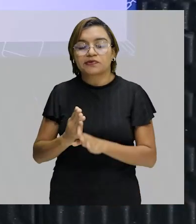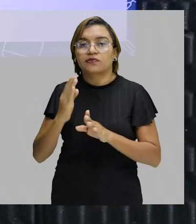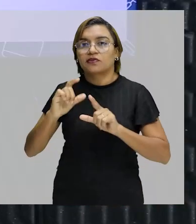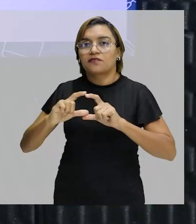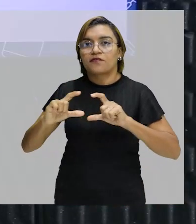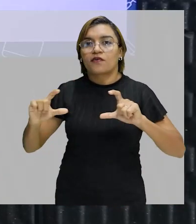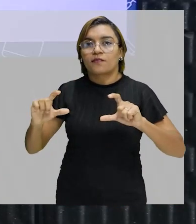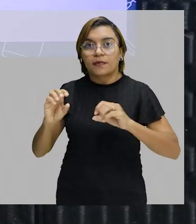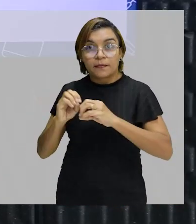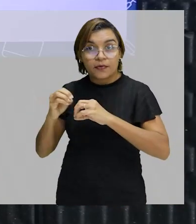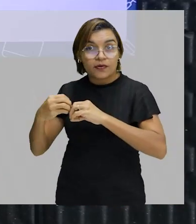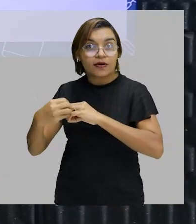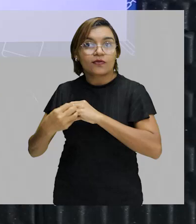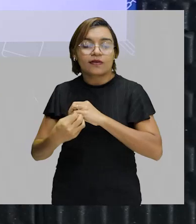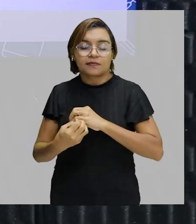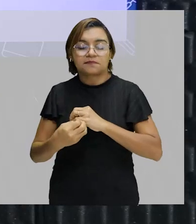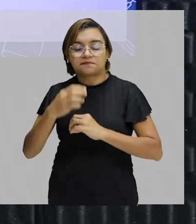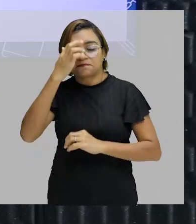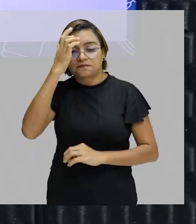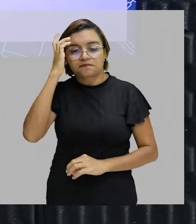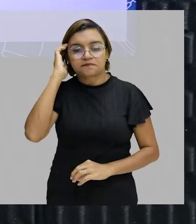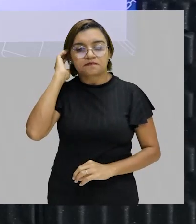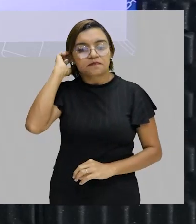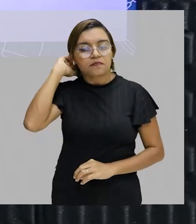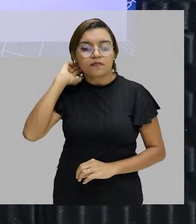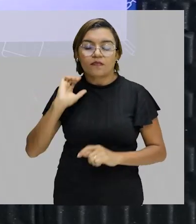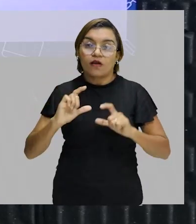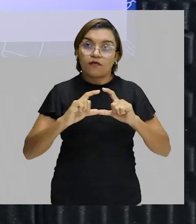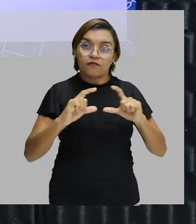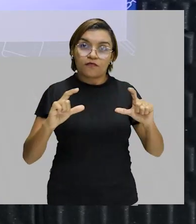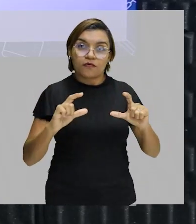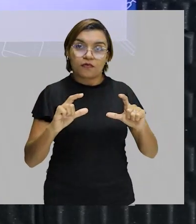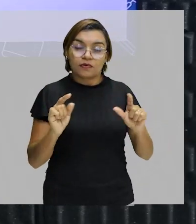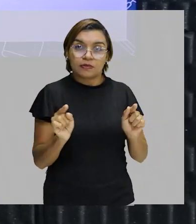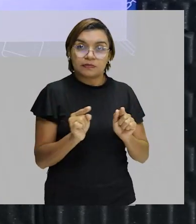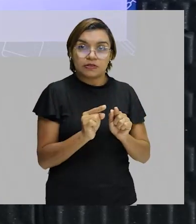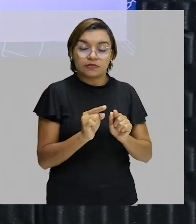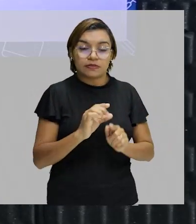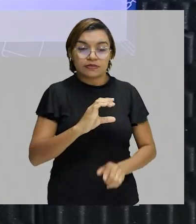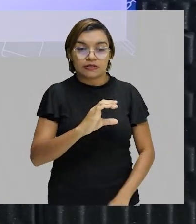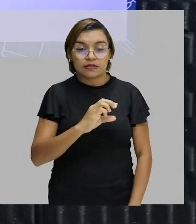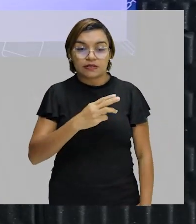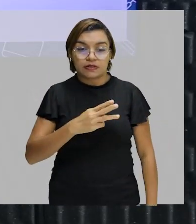fórmula molecular. Tudo bem? A fórmula mínima,